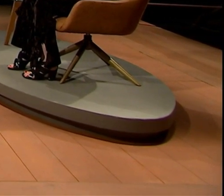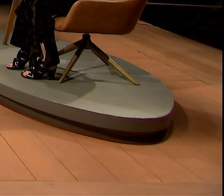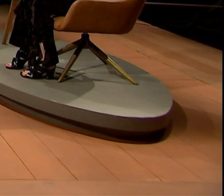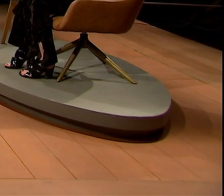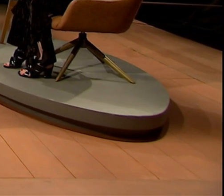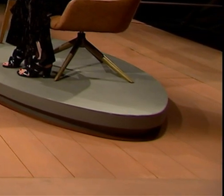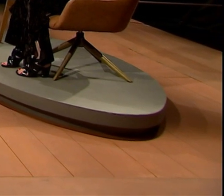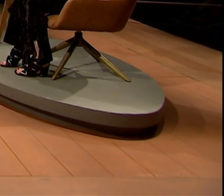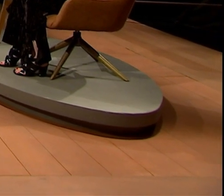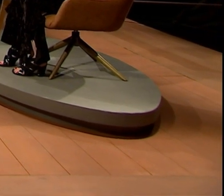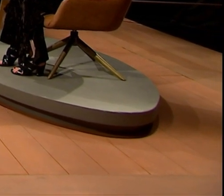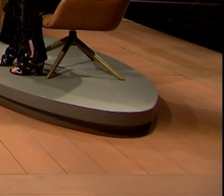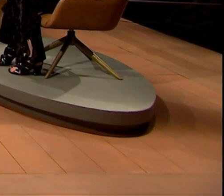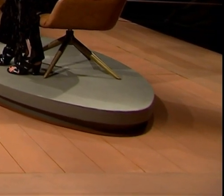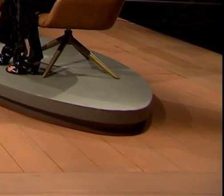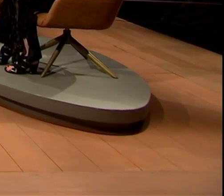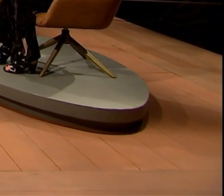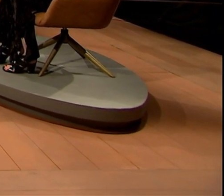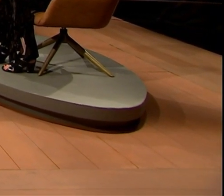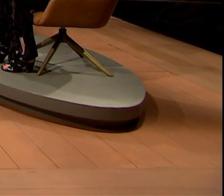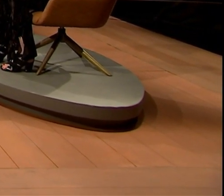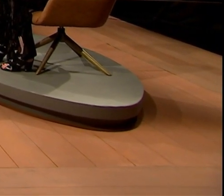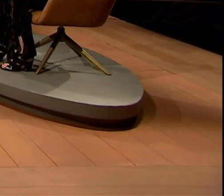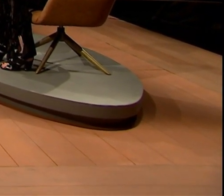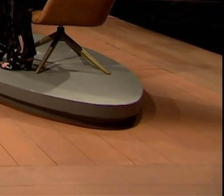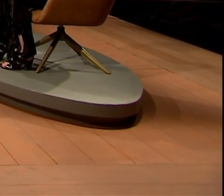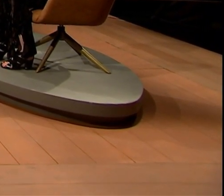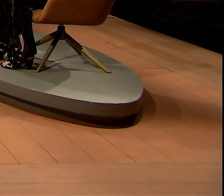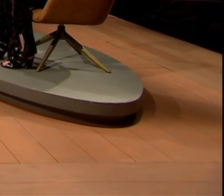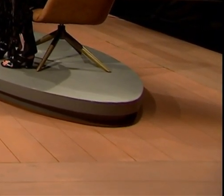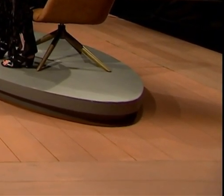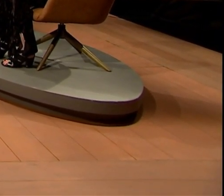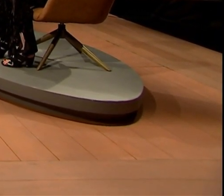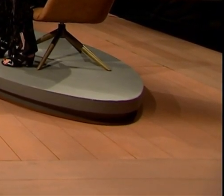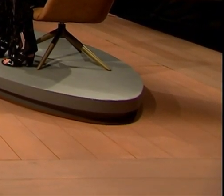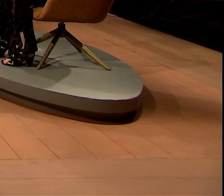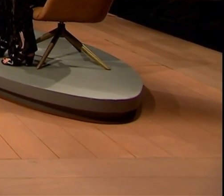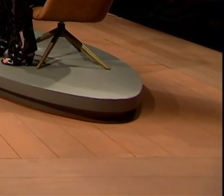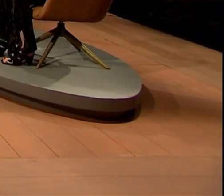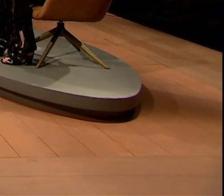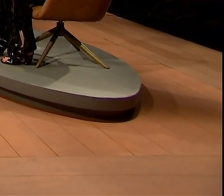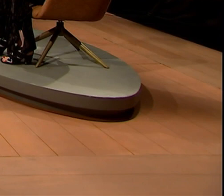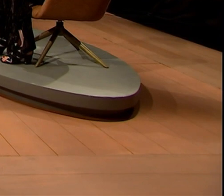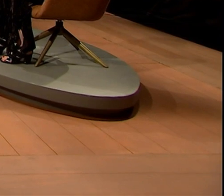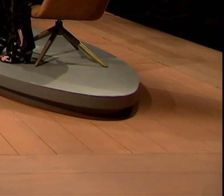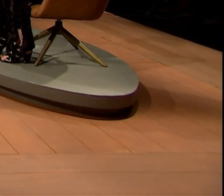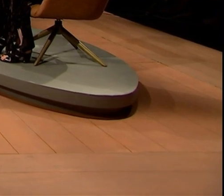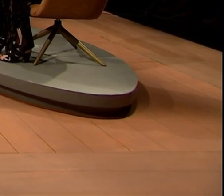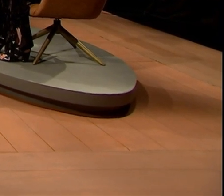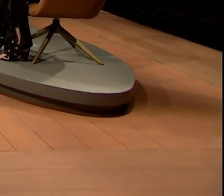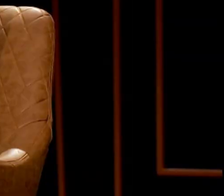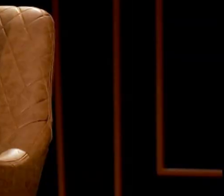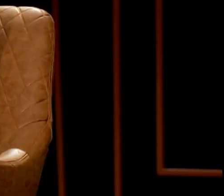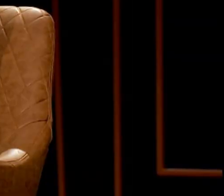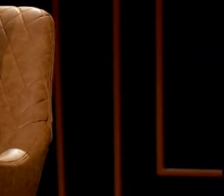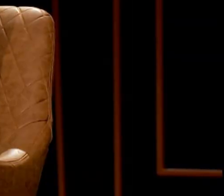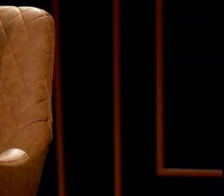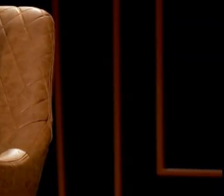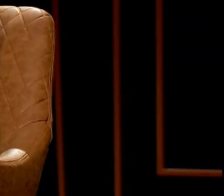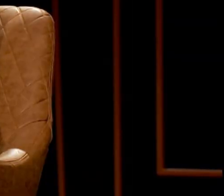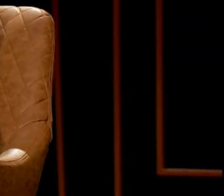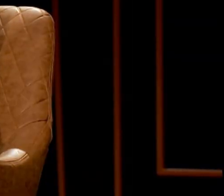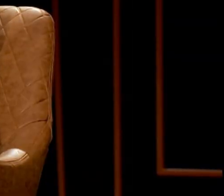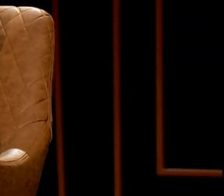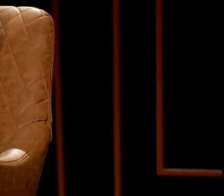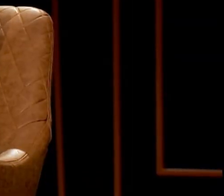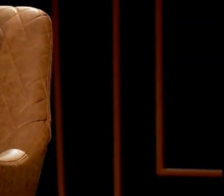Il me dit d'amour, d'amour, d'amour de tous les jours, ça me fait quelque